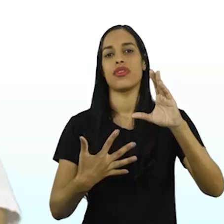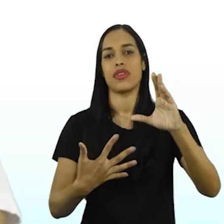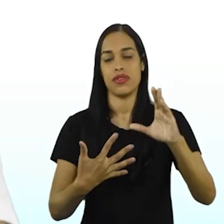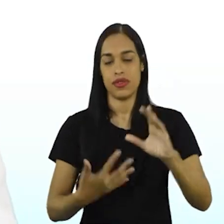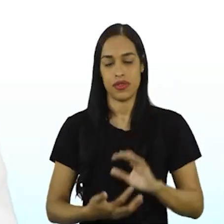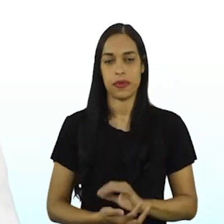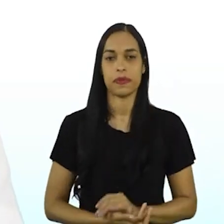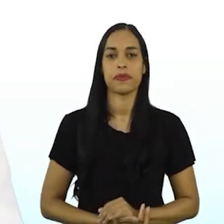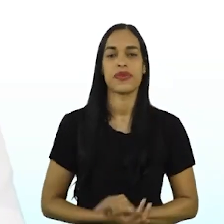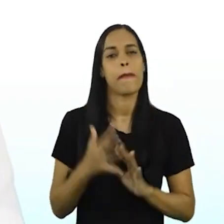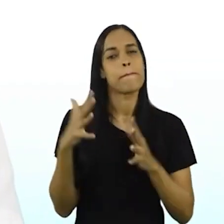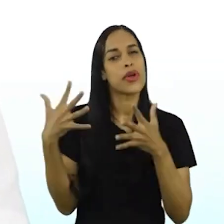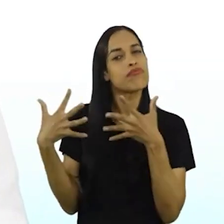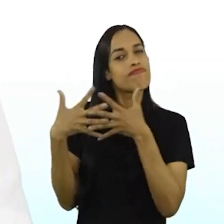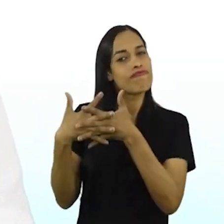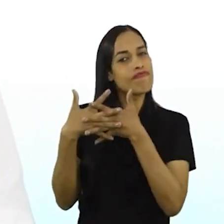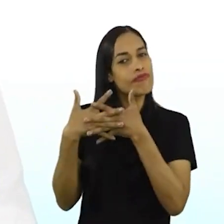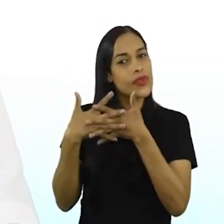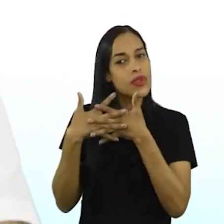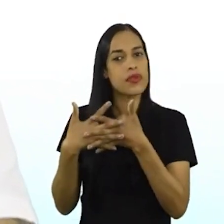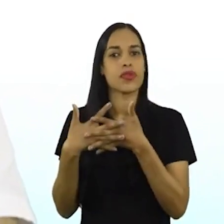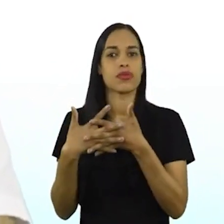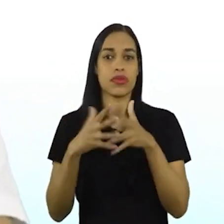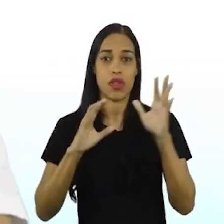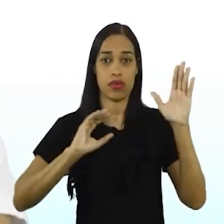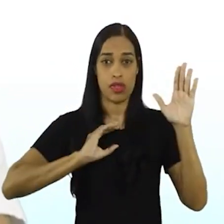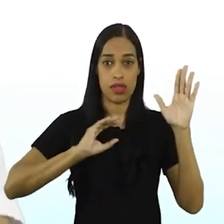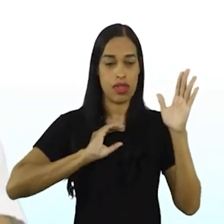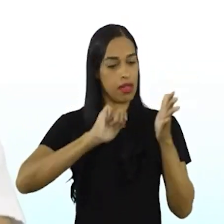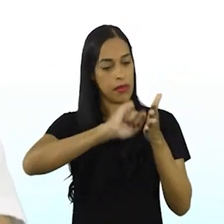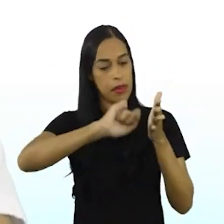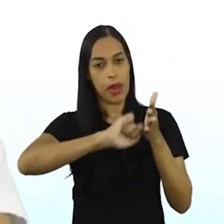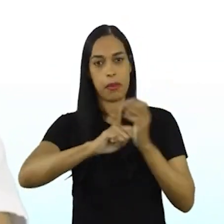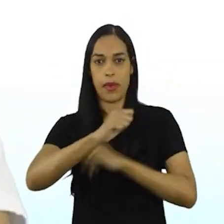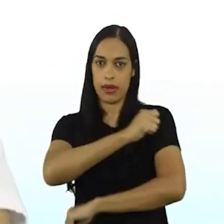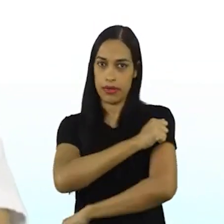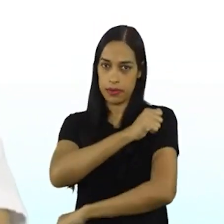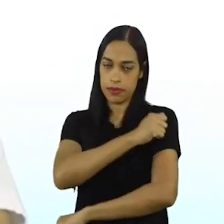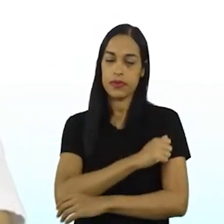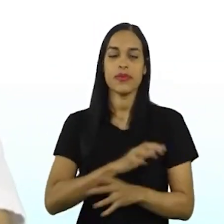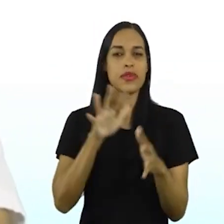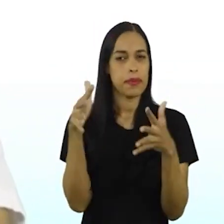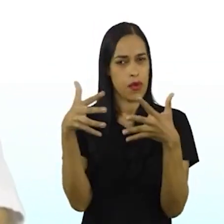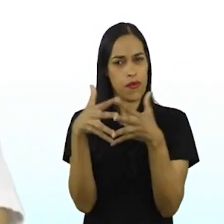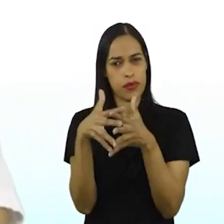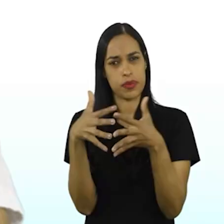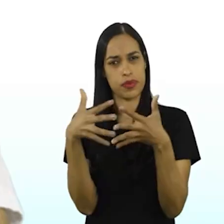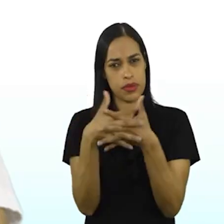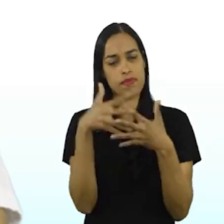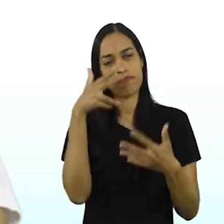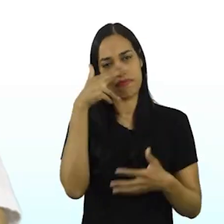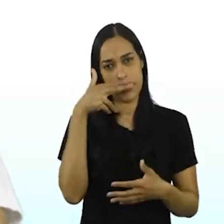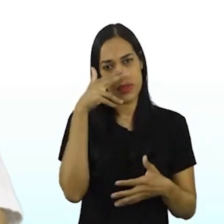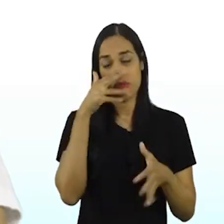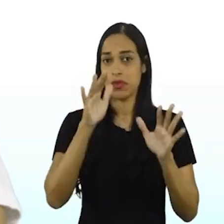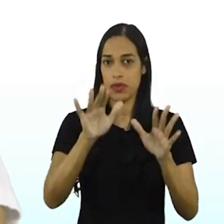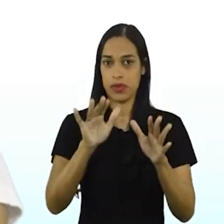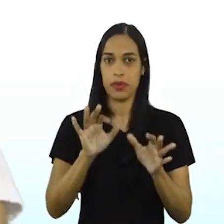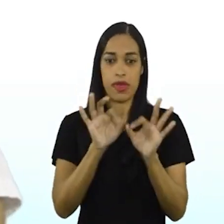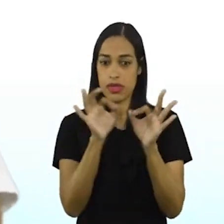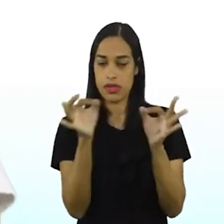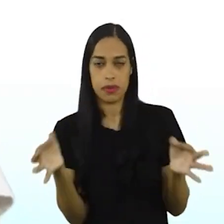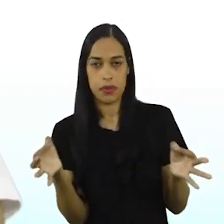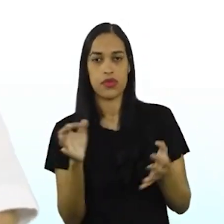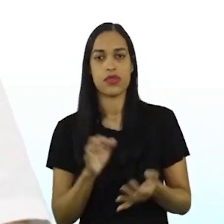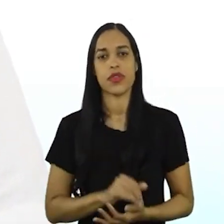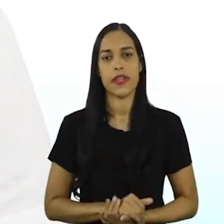pode ser que confunda um pouco os candidatos. É para confundir mesmo. Mas nada demais. Ó. Dá uma